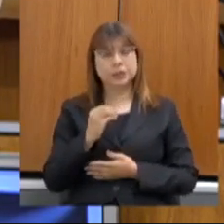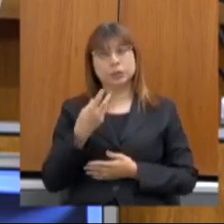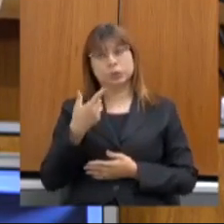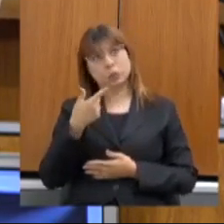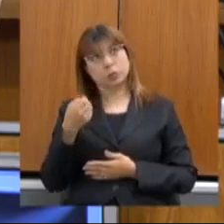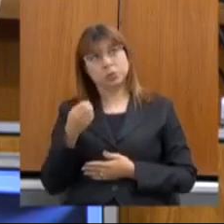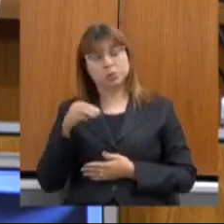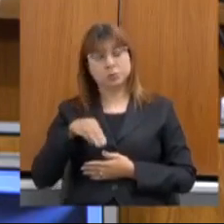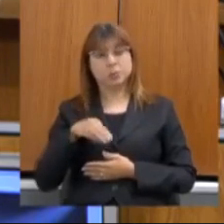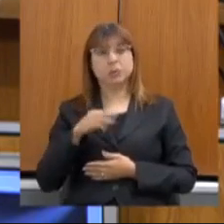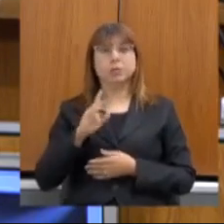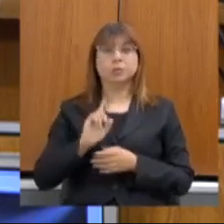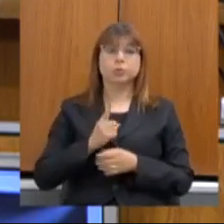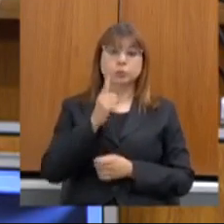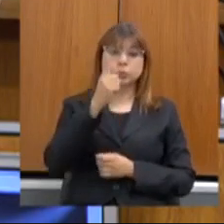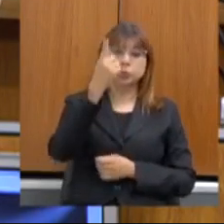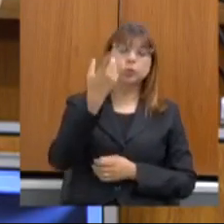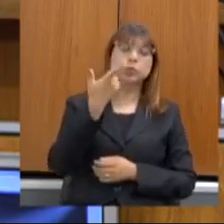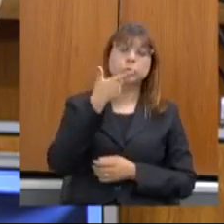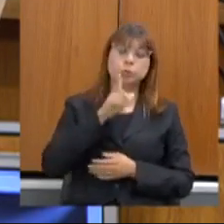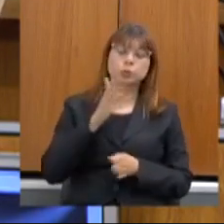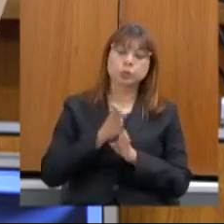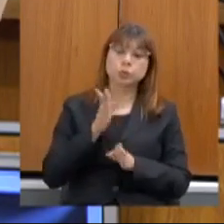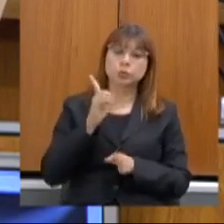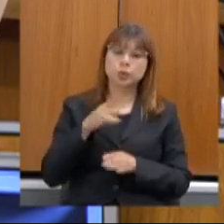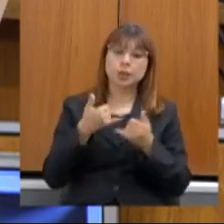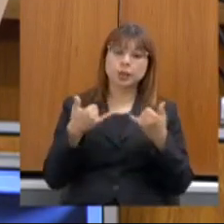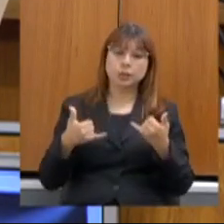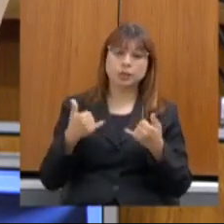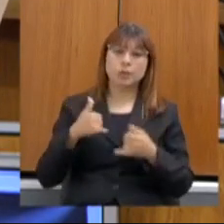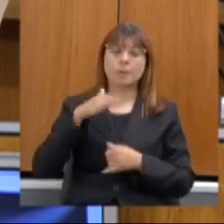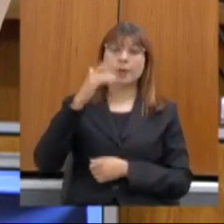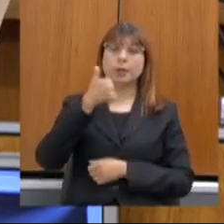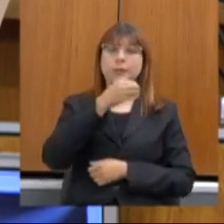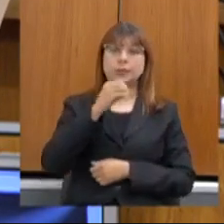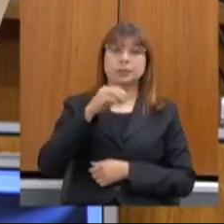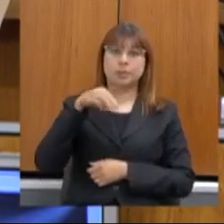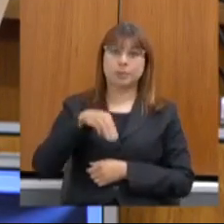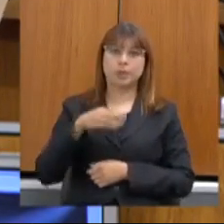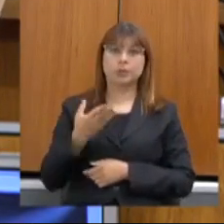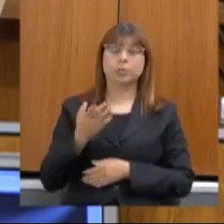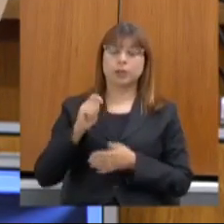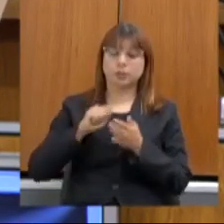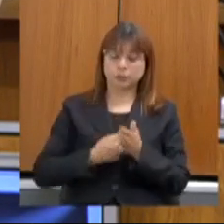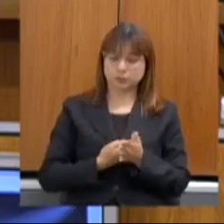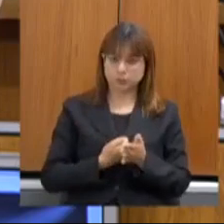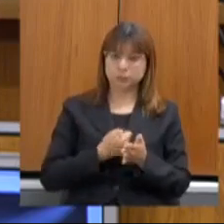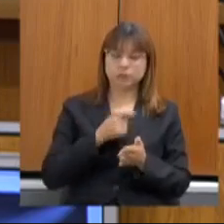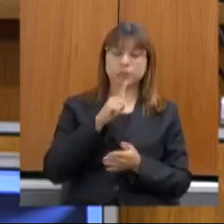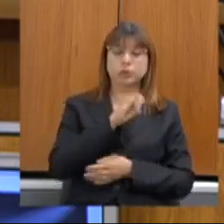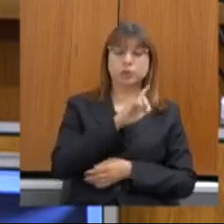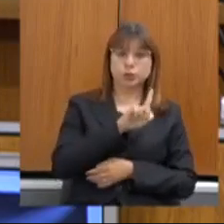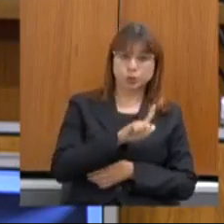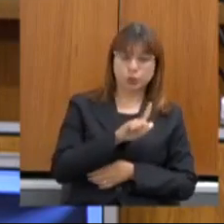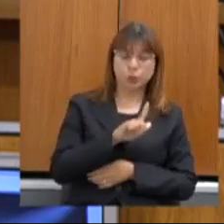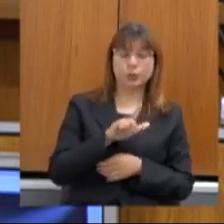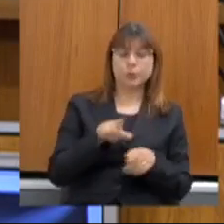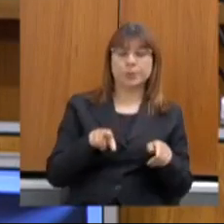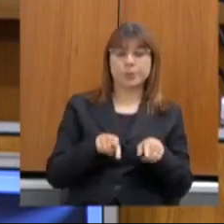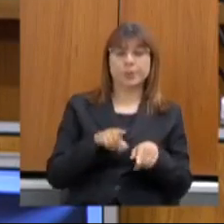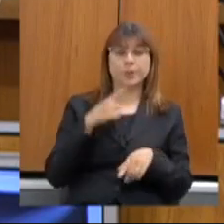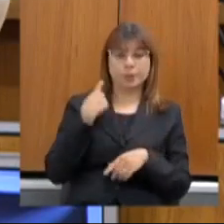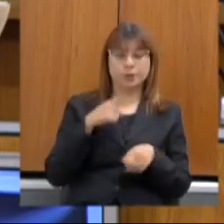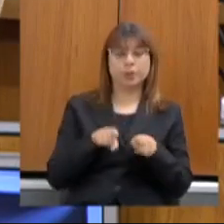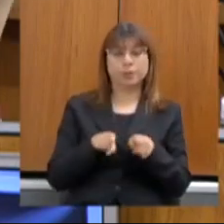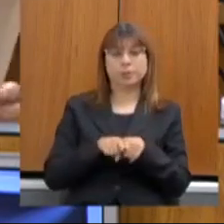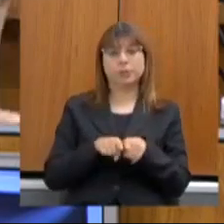encontrou as melhores condições para produção de energia acima de 100 metros assim não o deputado Gil Pereira e